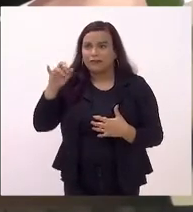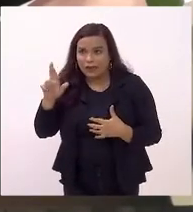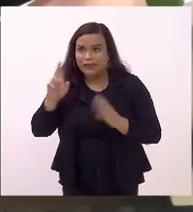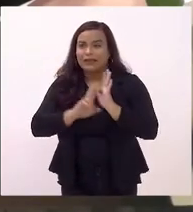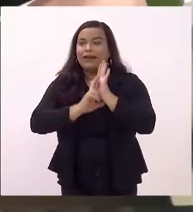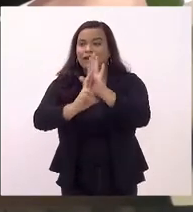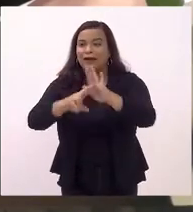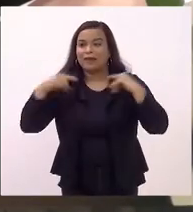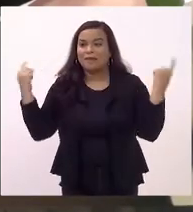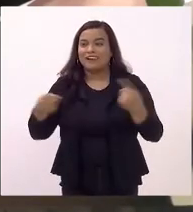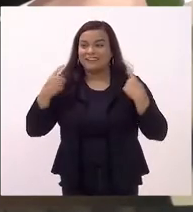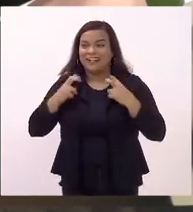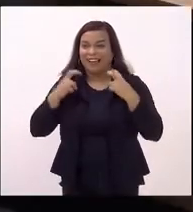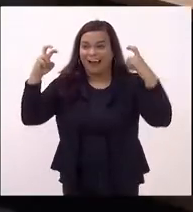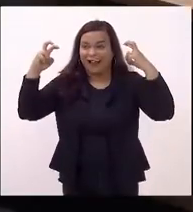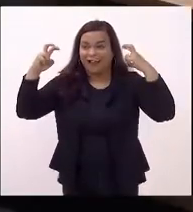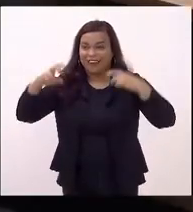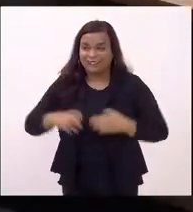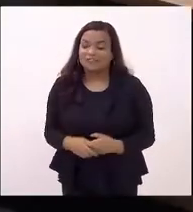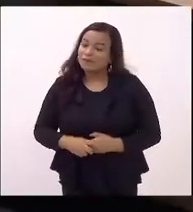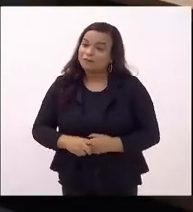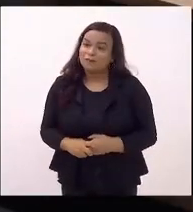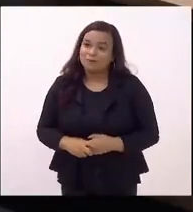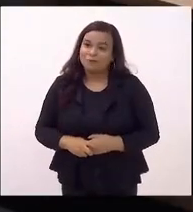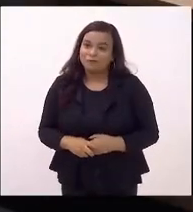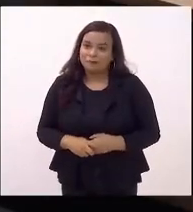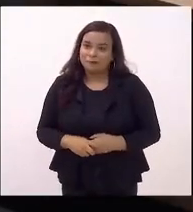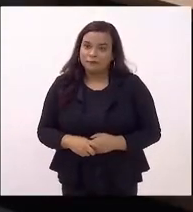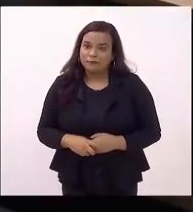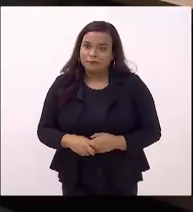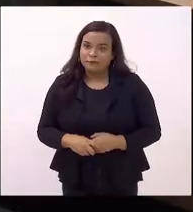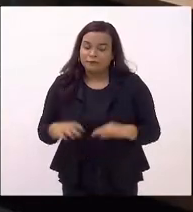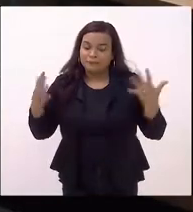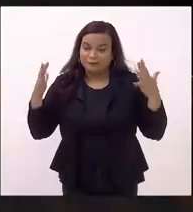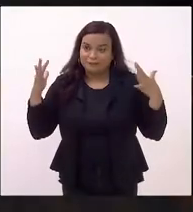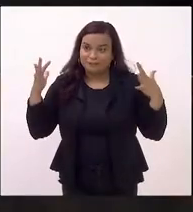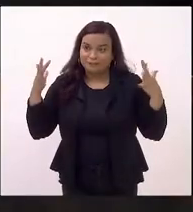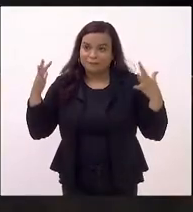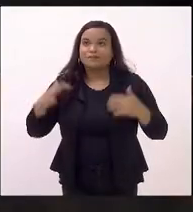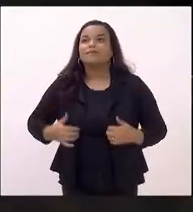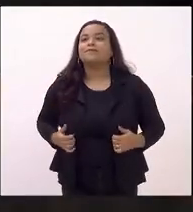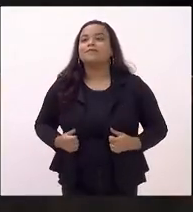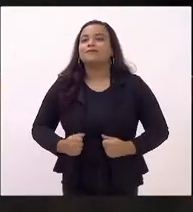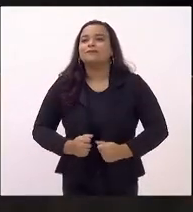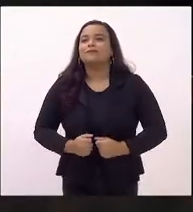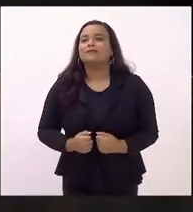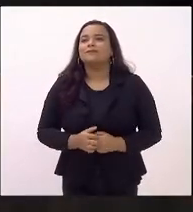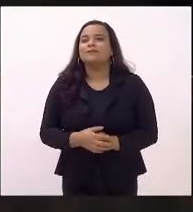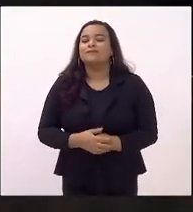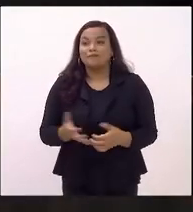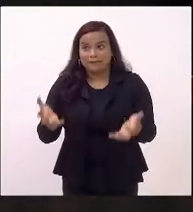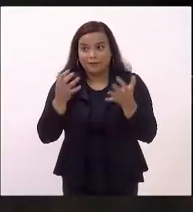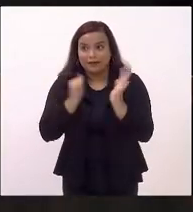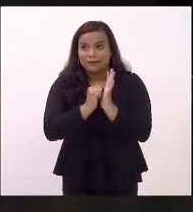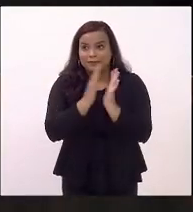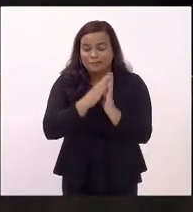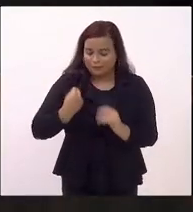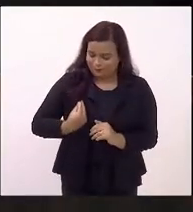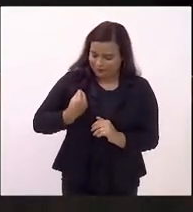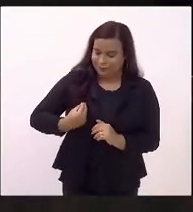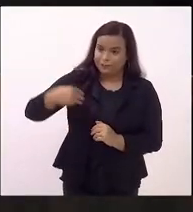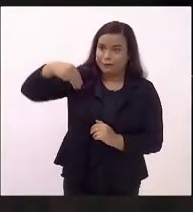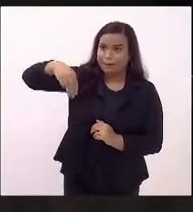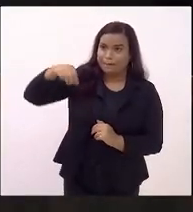representa! Queria registrar a presença de